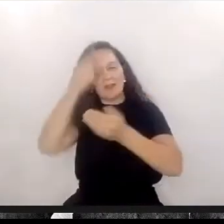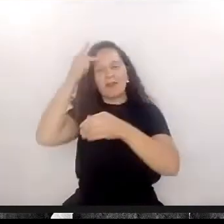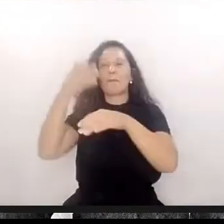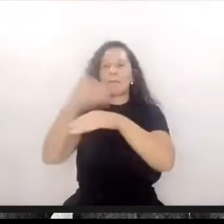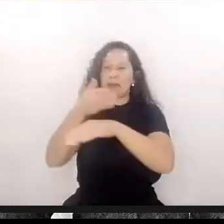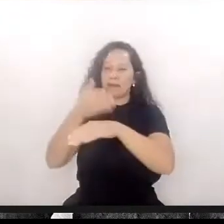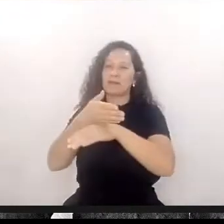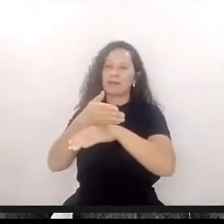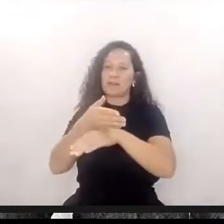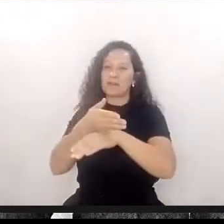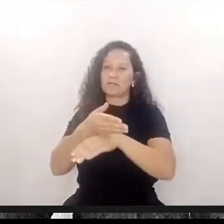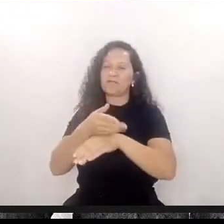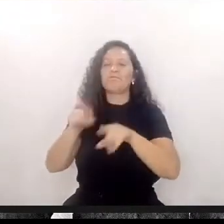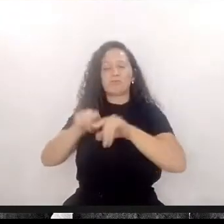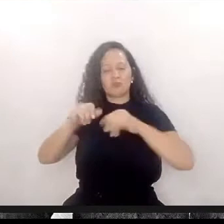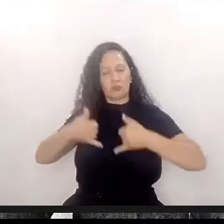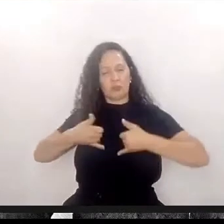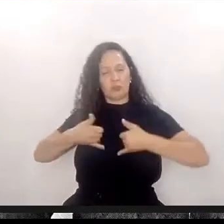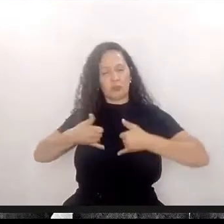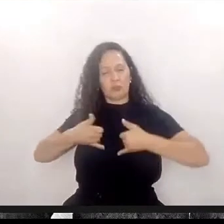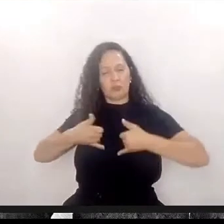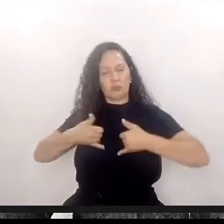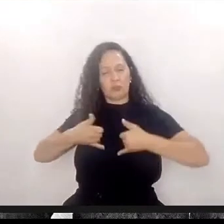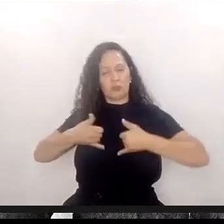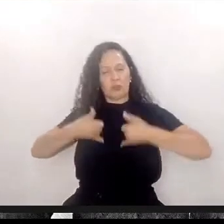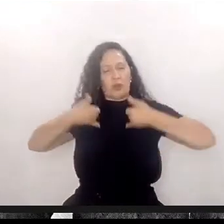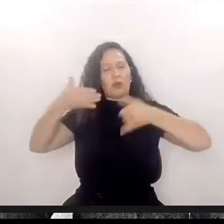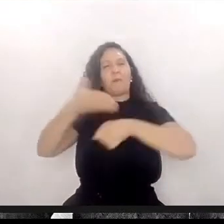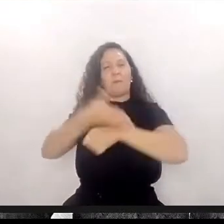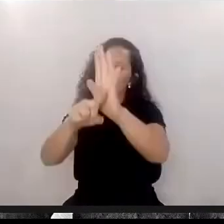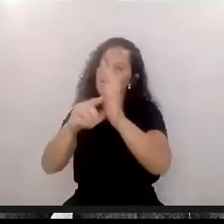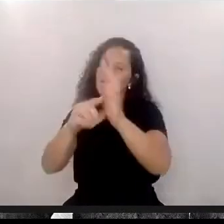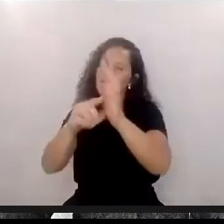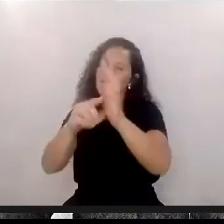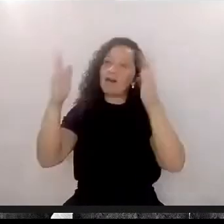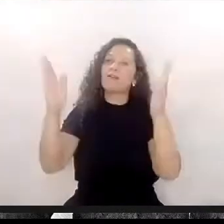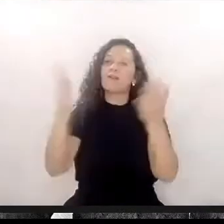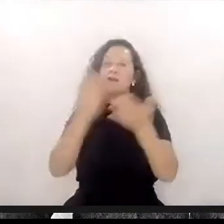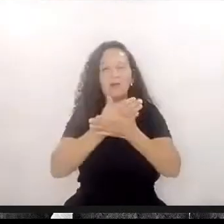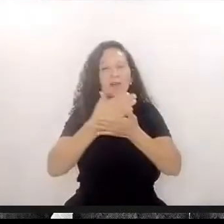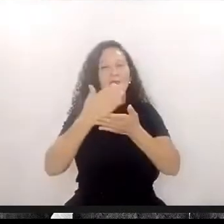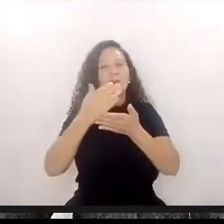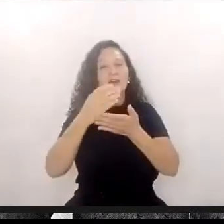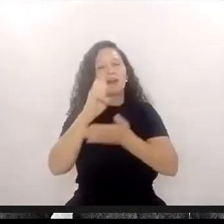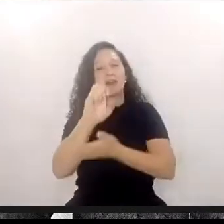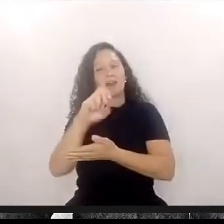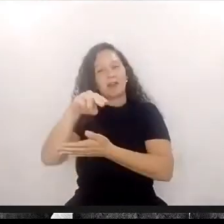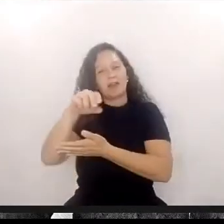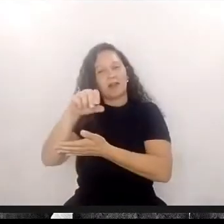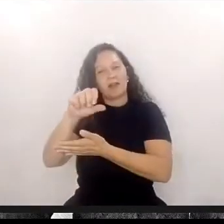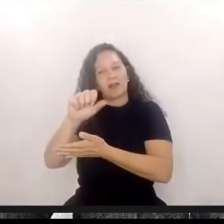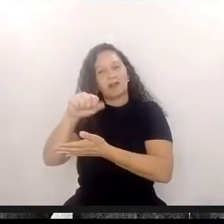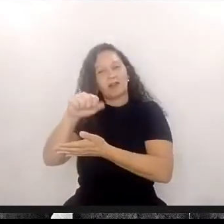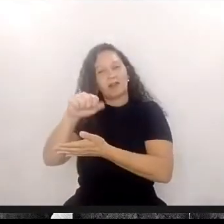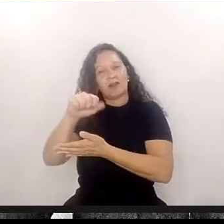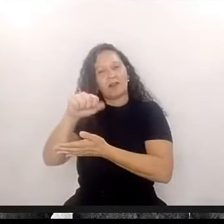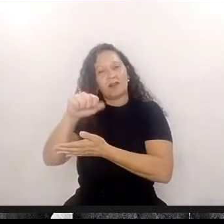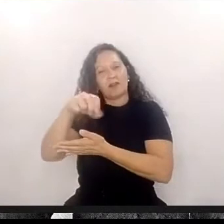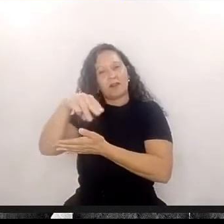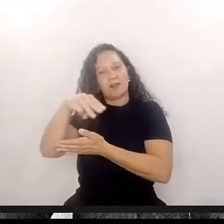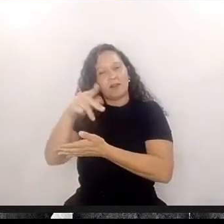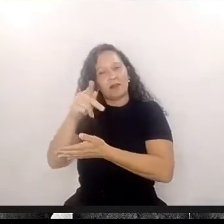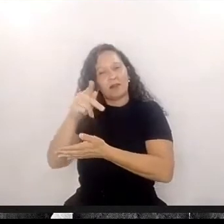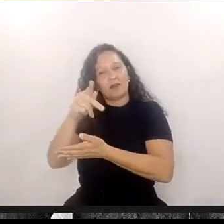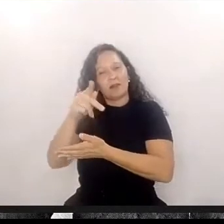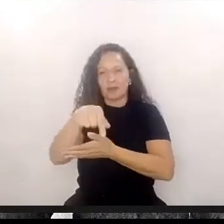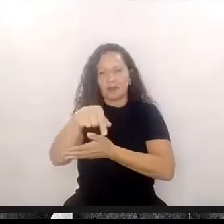aqui e ajudar a abrir o Annan Park desse ano, compartilhando um pouco do meu trabalho com